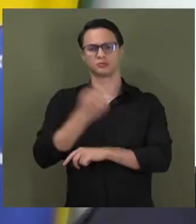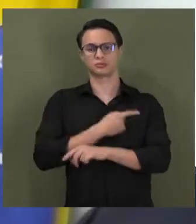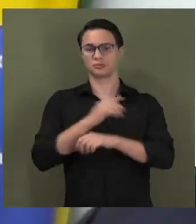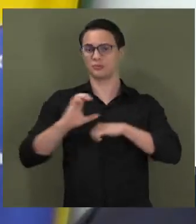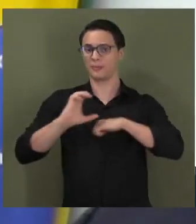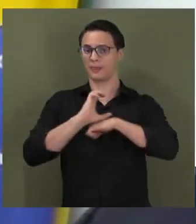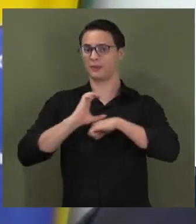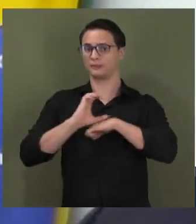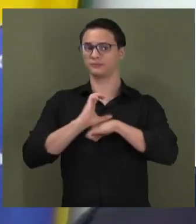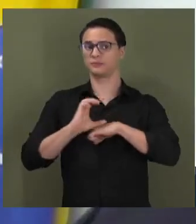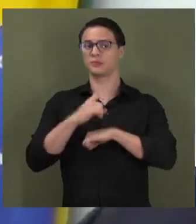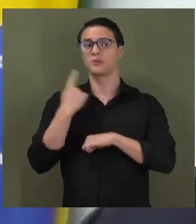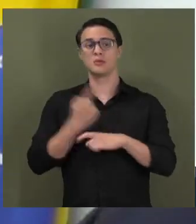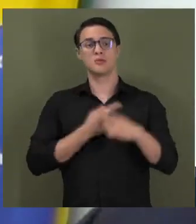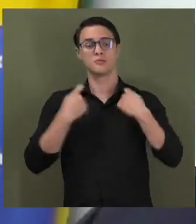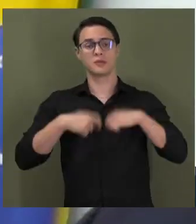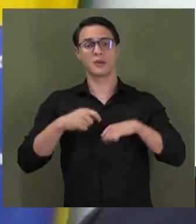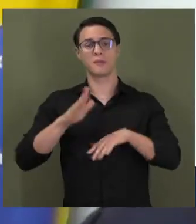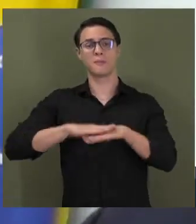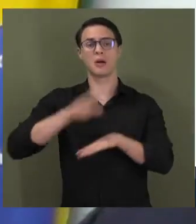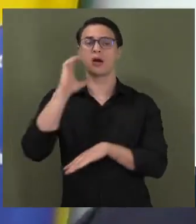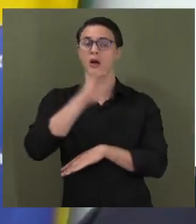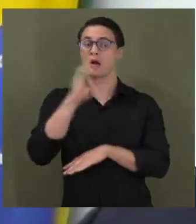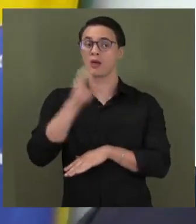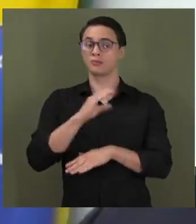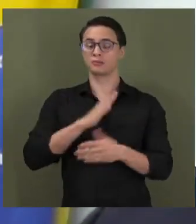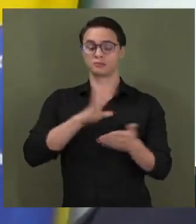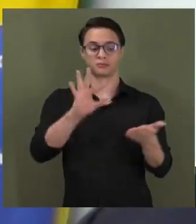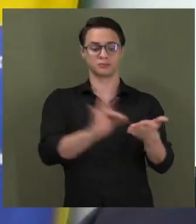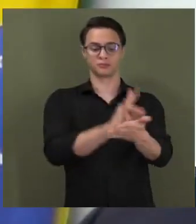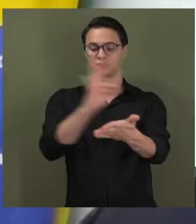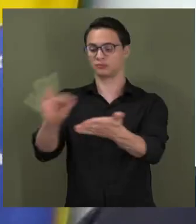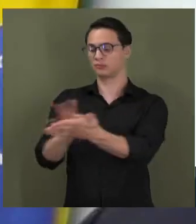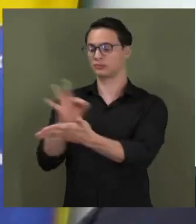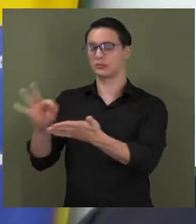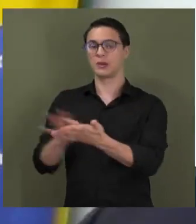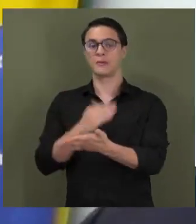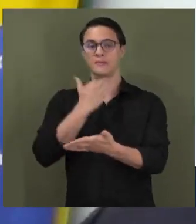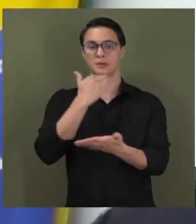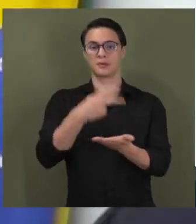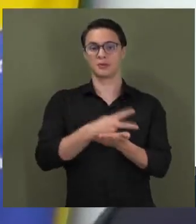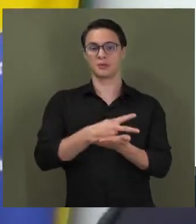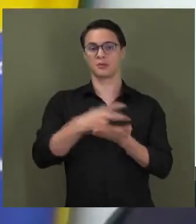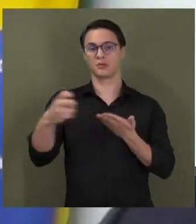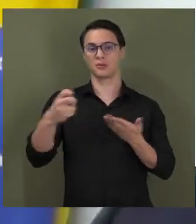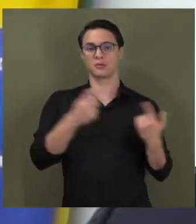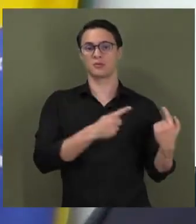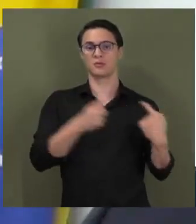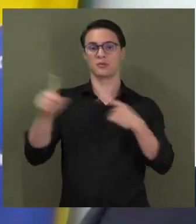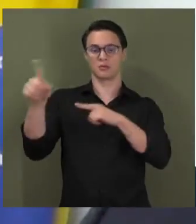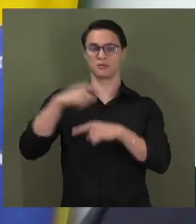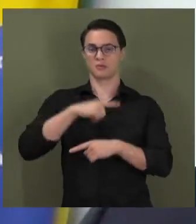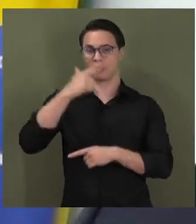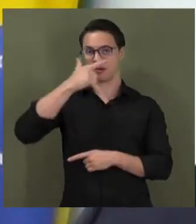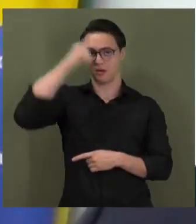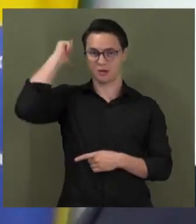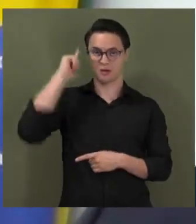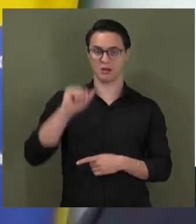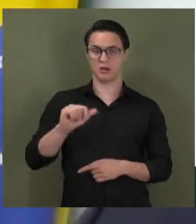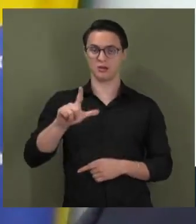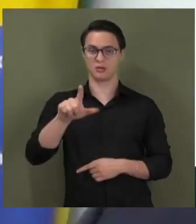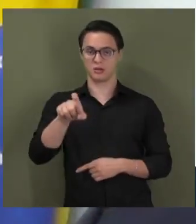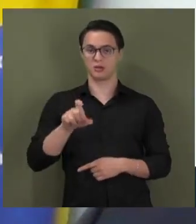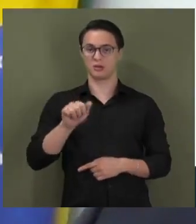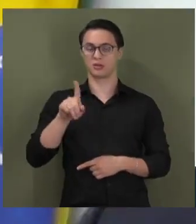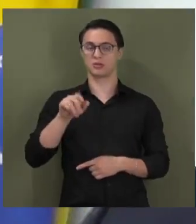vamos acelerar a coleta de assinaturas de apoio ao novo pedido do impeachment coletivo de Alexandre de Moraes, que já conta